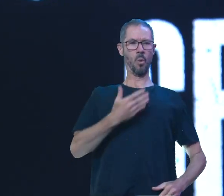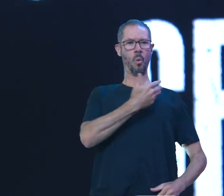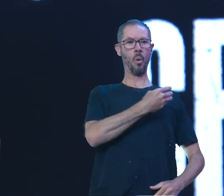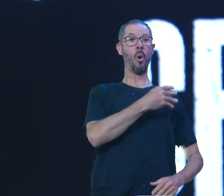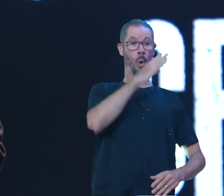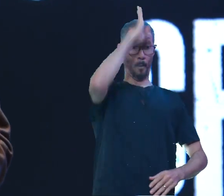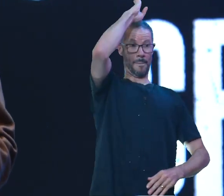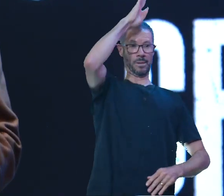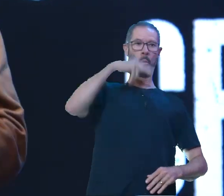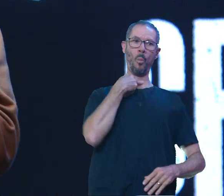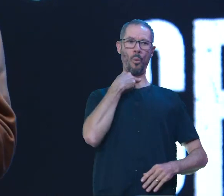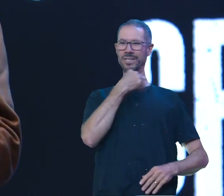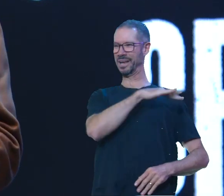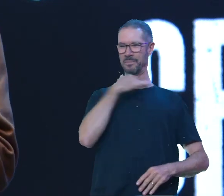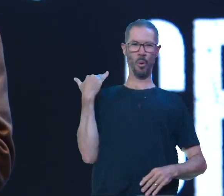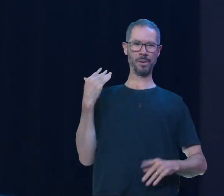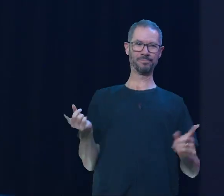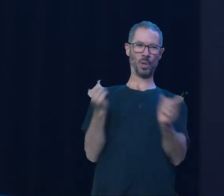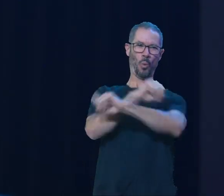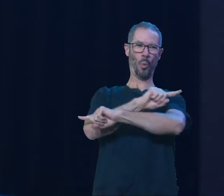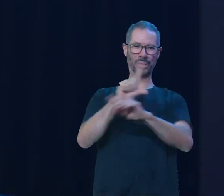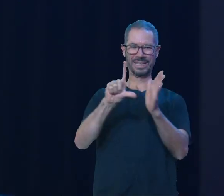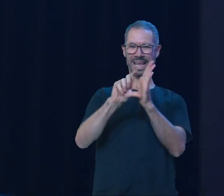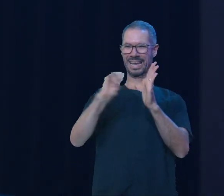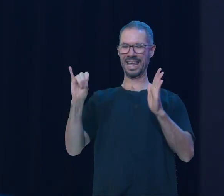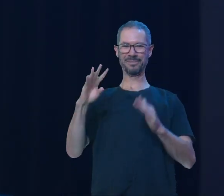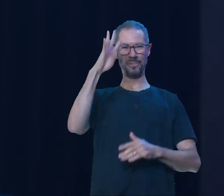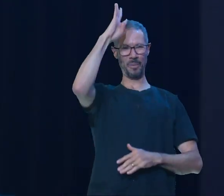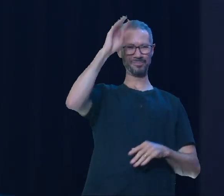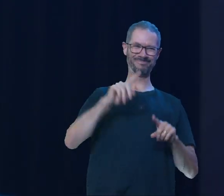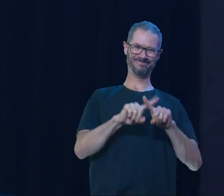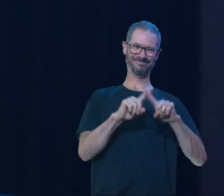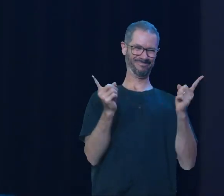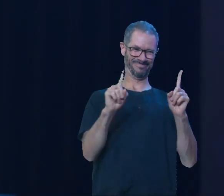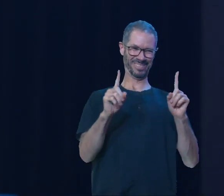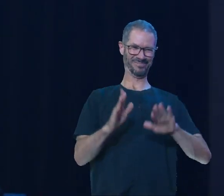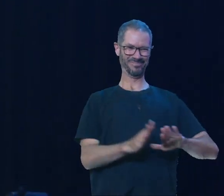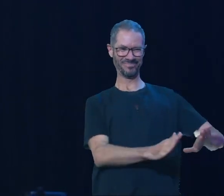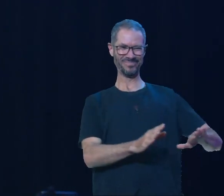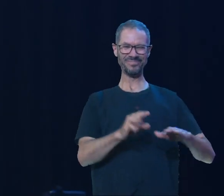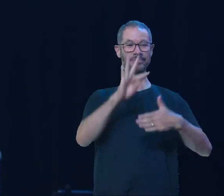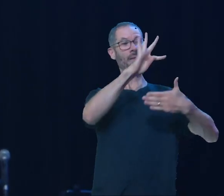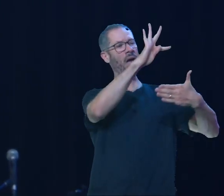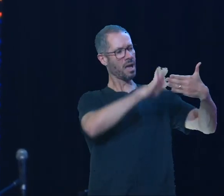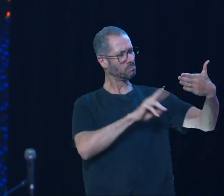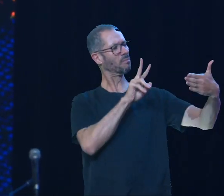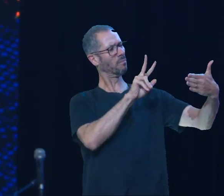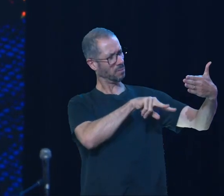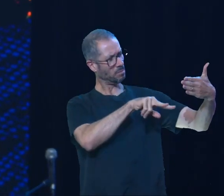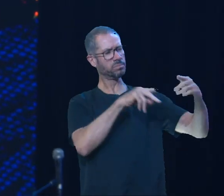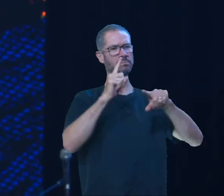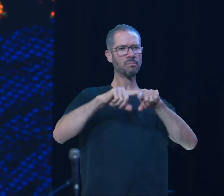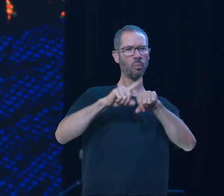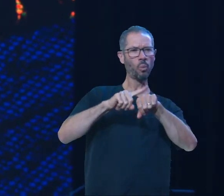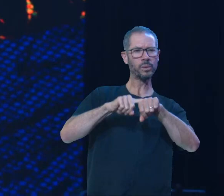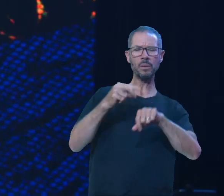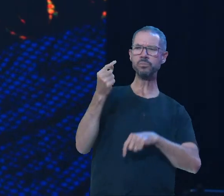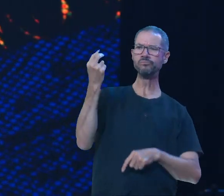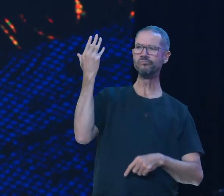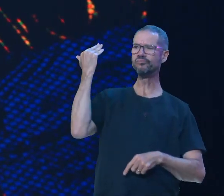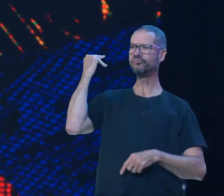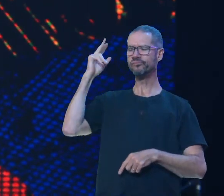morrer daquela forma. Era contra a lei romana. E é interessante quando a gente olha para o texto e olha para o tempo histórico,